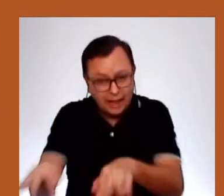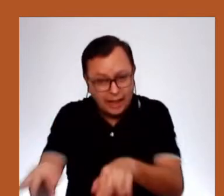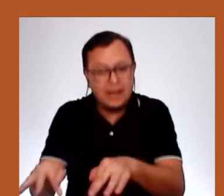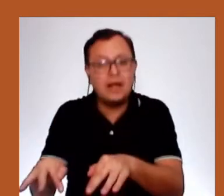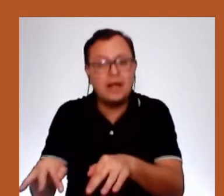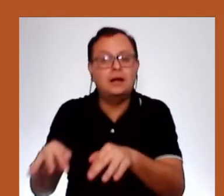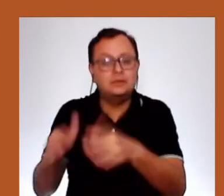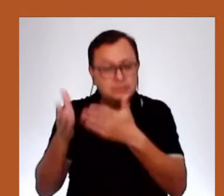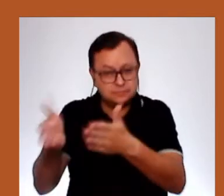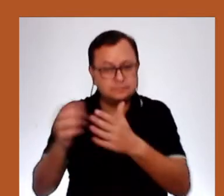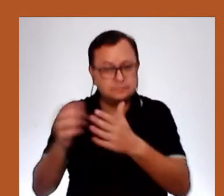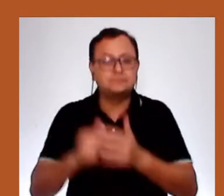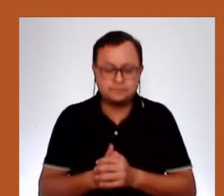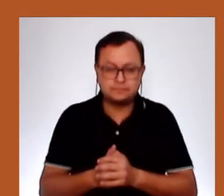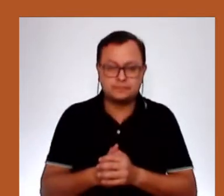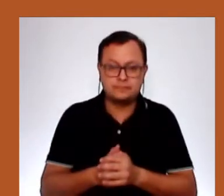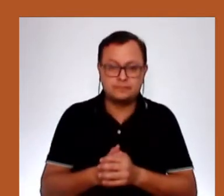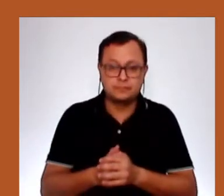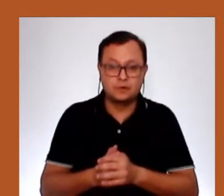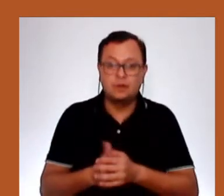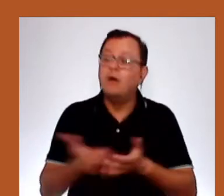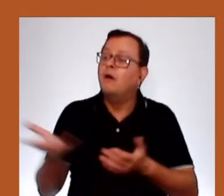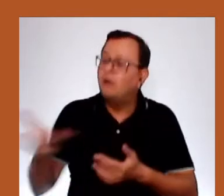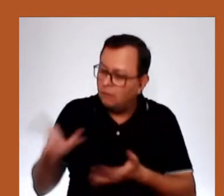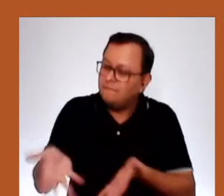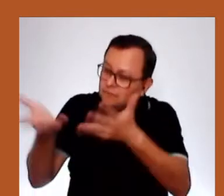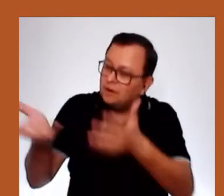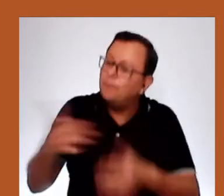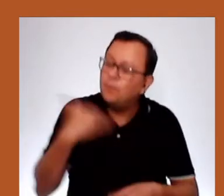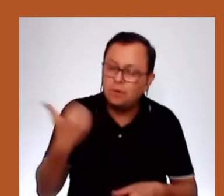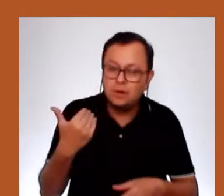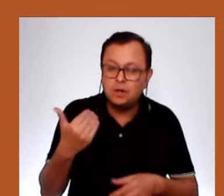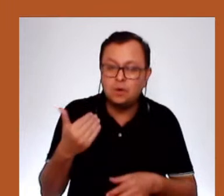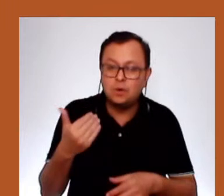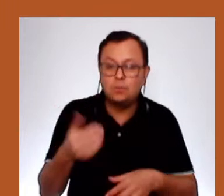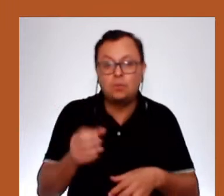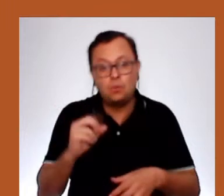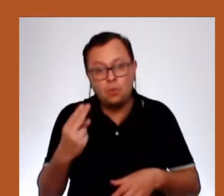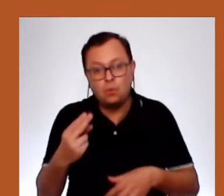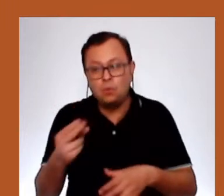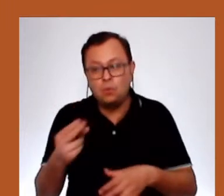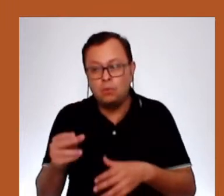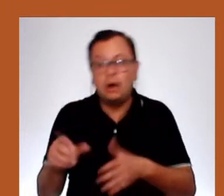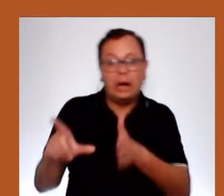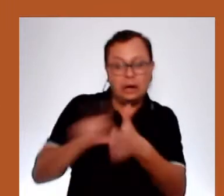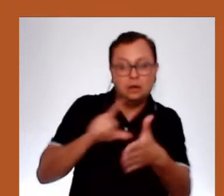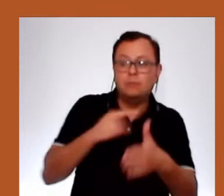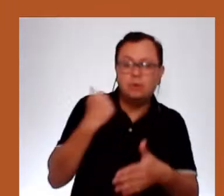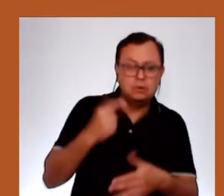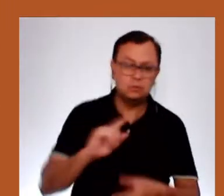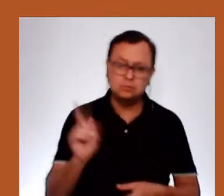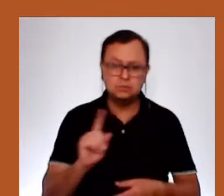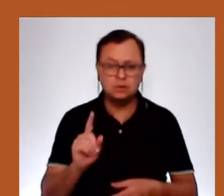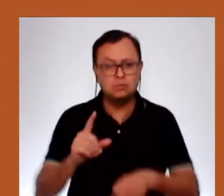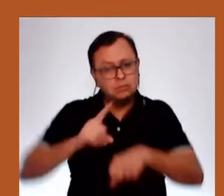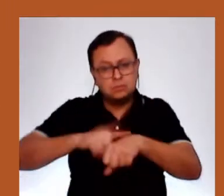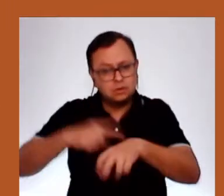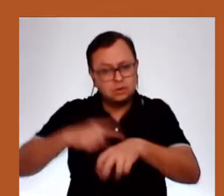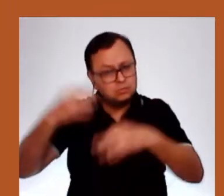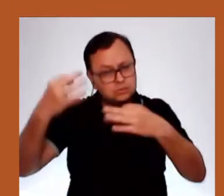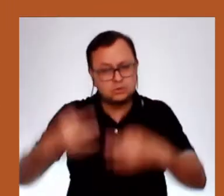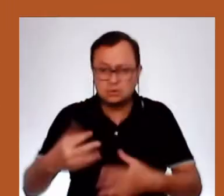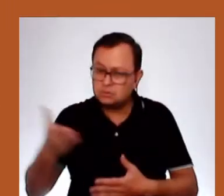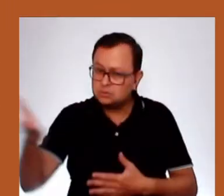acelera nem se adia a morte, é no tempo daquela pessoa. E só voltando, eu lembrei